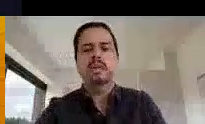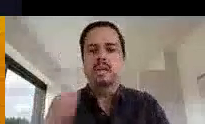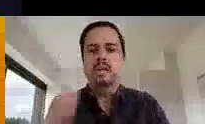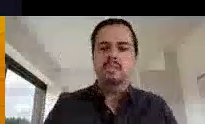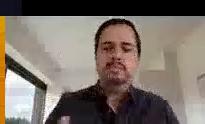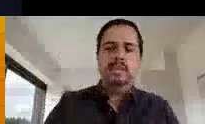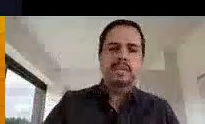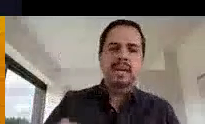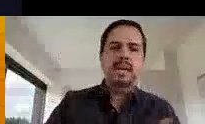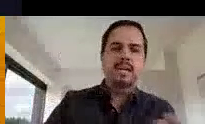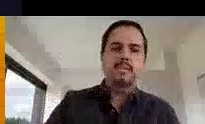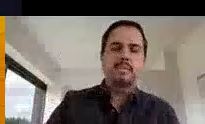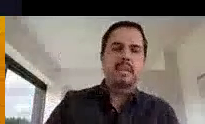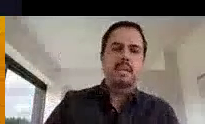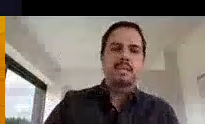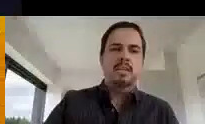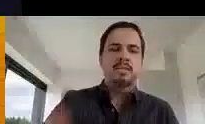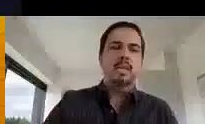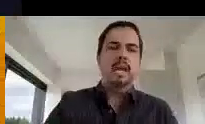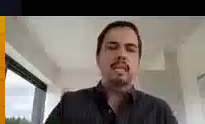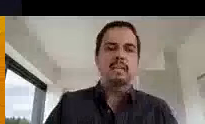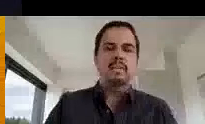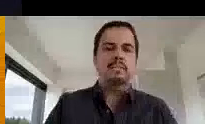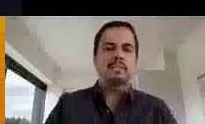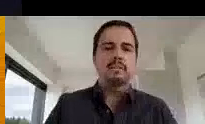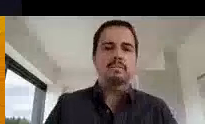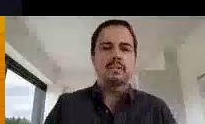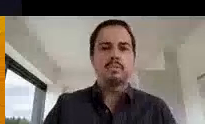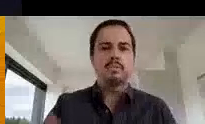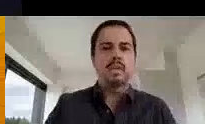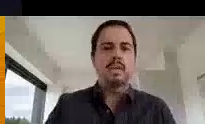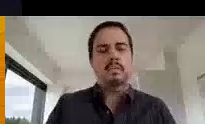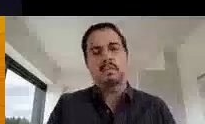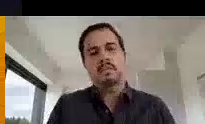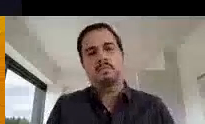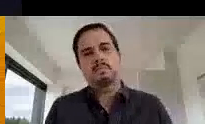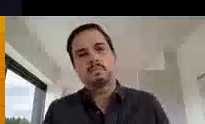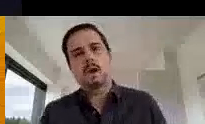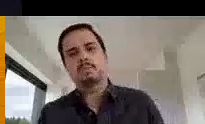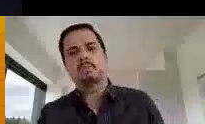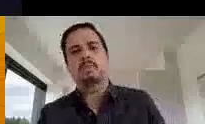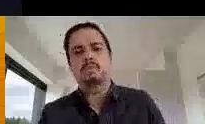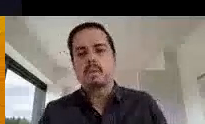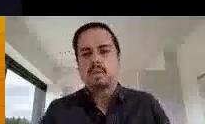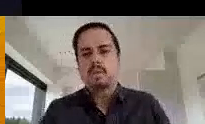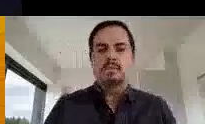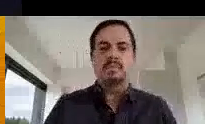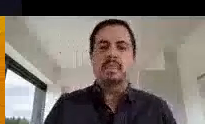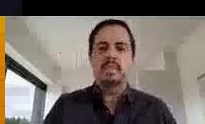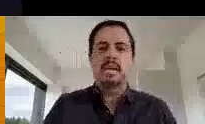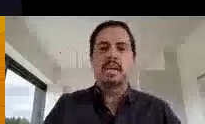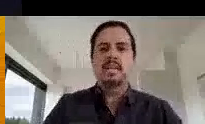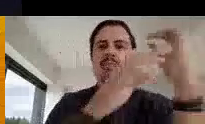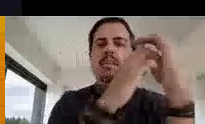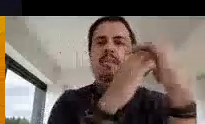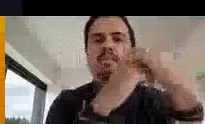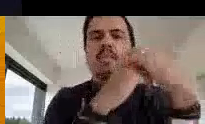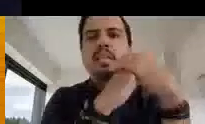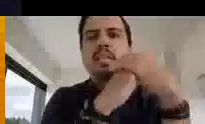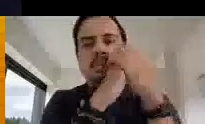deu 0 a 0. Então você fica se enganando. Se cresceu 10, a inflação deu 5, 6, você cresceu 4, 5. Você fica